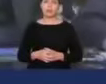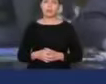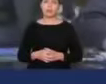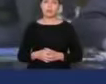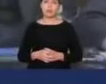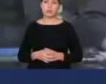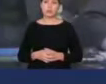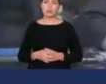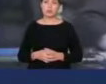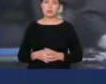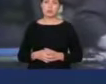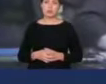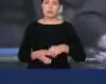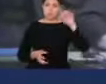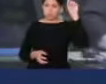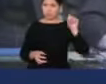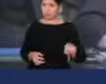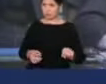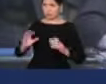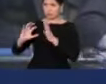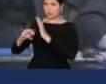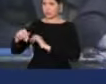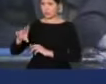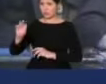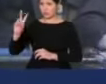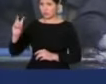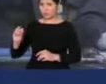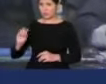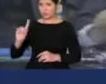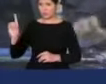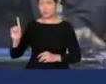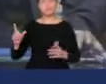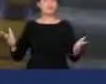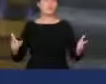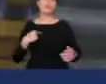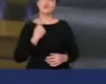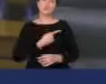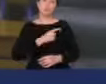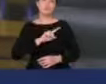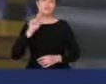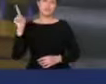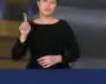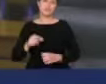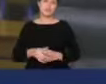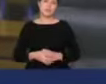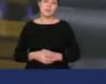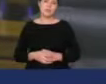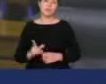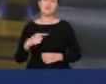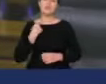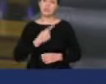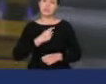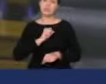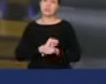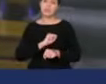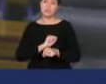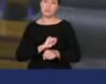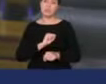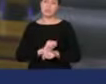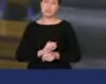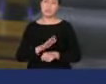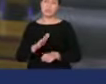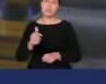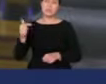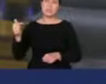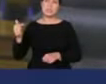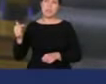sim todos, menos o Novo, acredito, não? O Novo é não, presidente. Ok. Nós estamos aguardando há 7, 8 meses